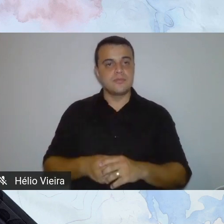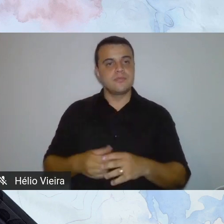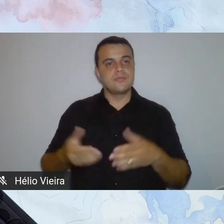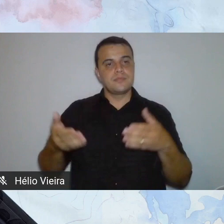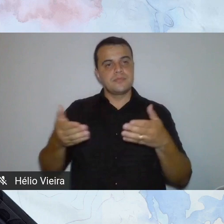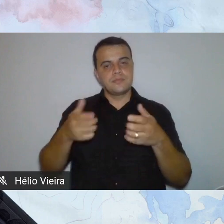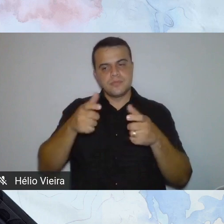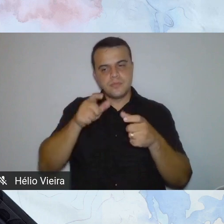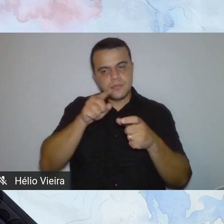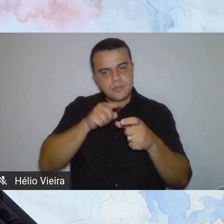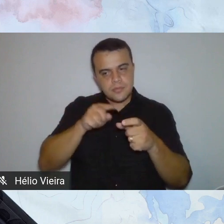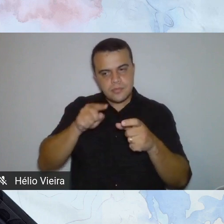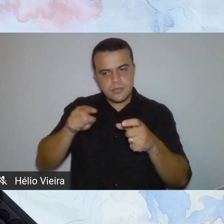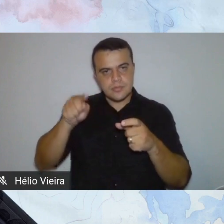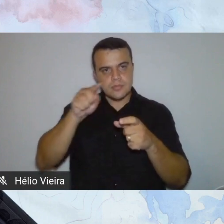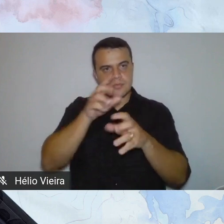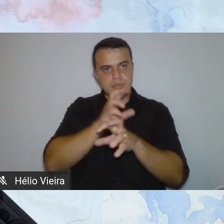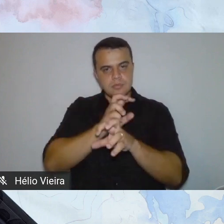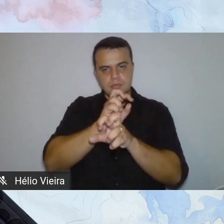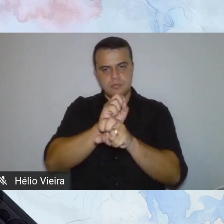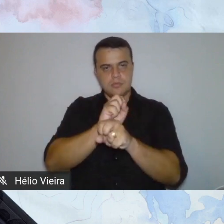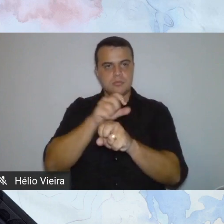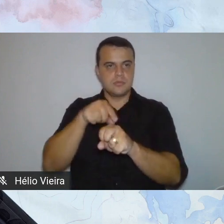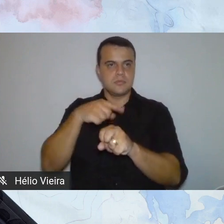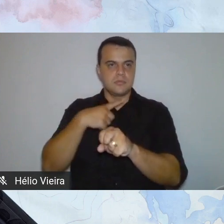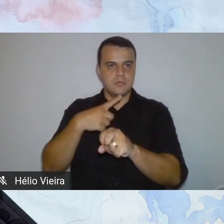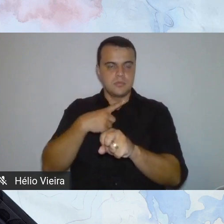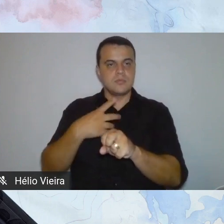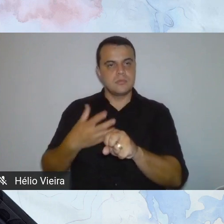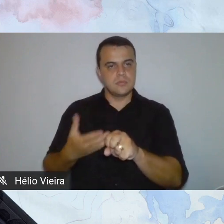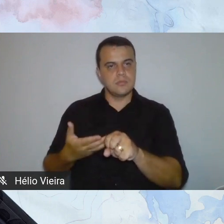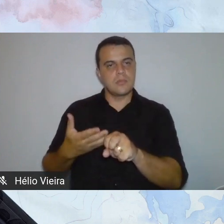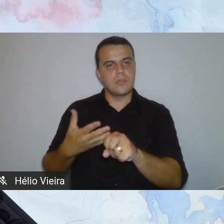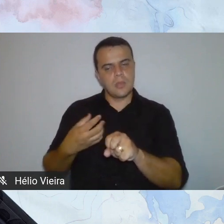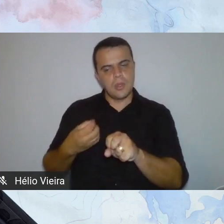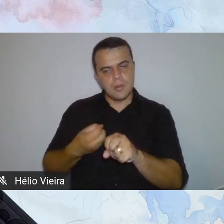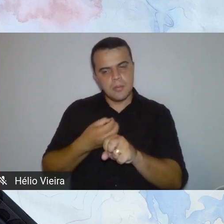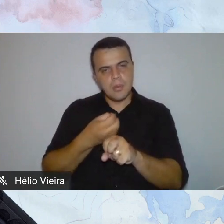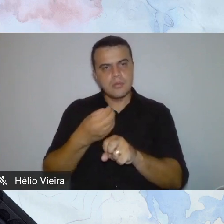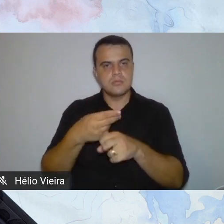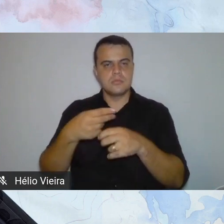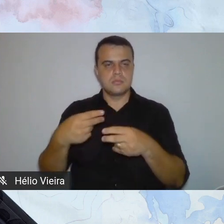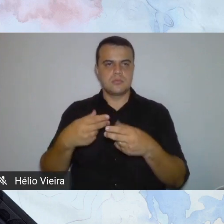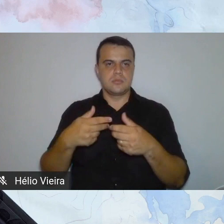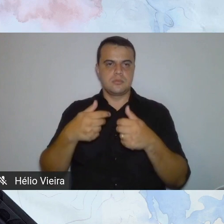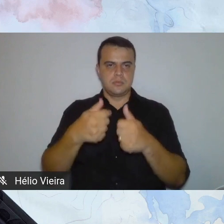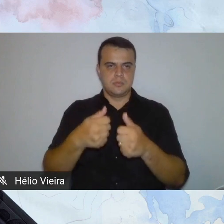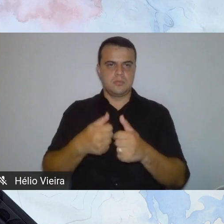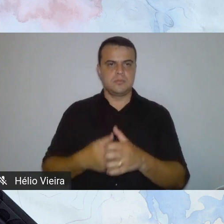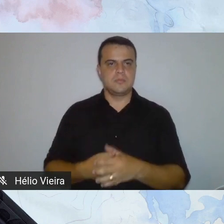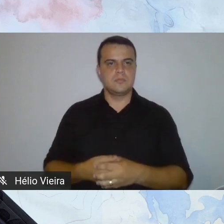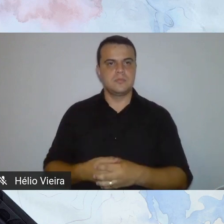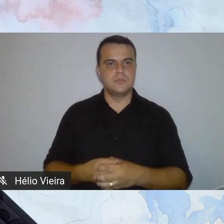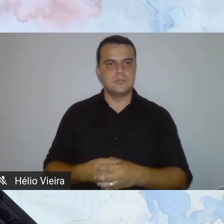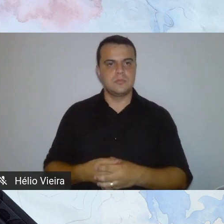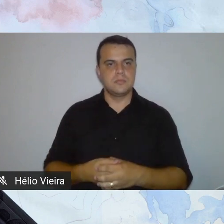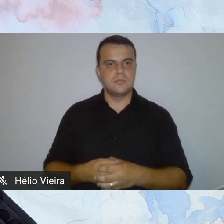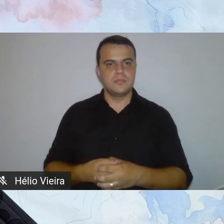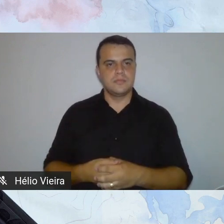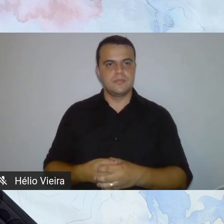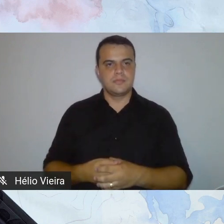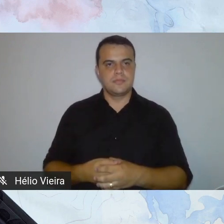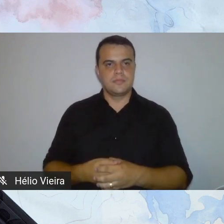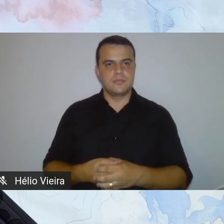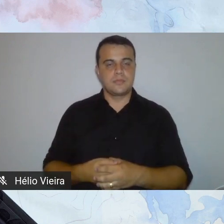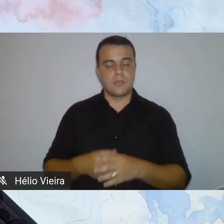lugares em que eu já estava mais seca, que a aquarela já estava mais seca, ó, fica bem definido a bolinha.